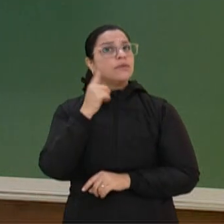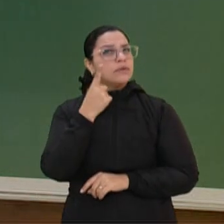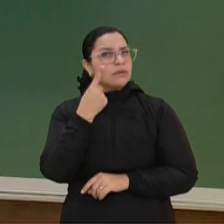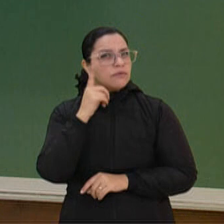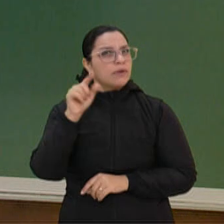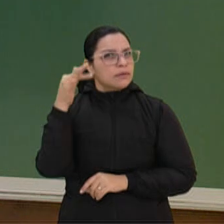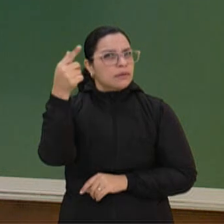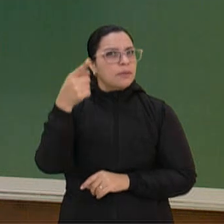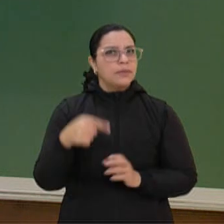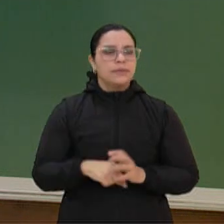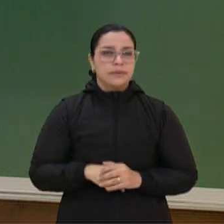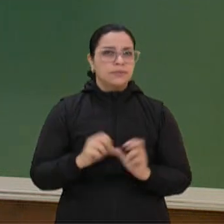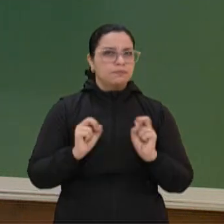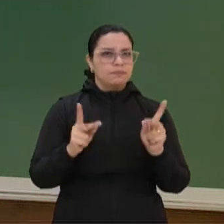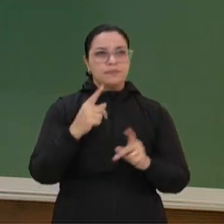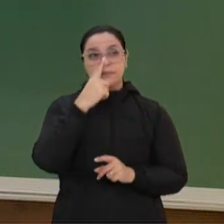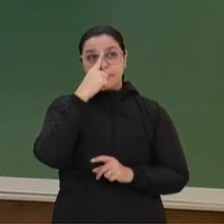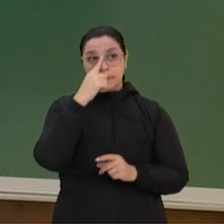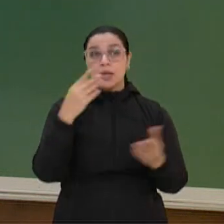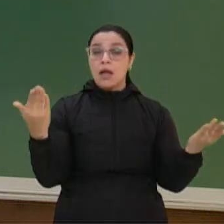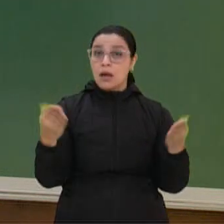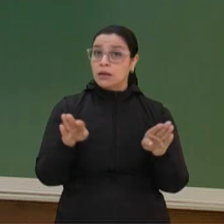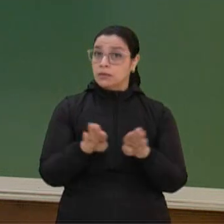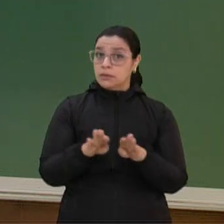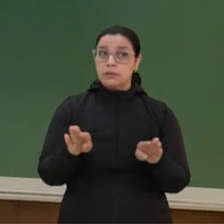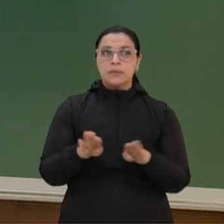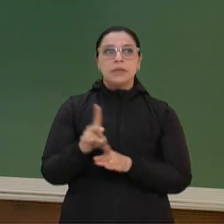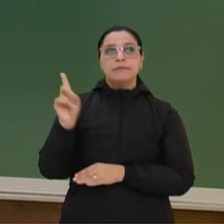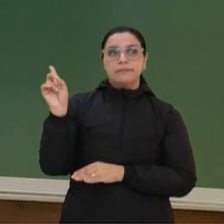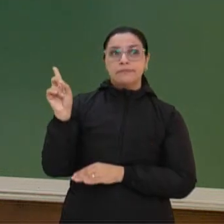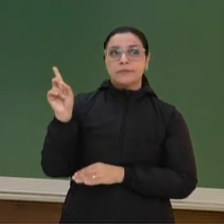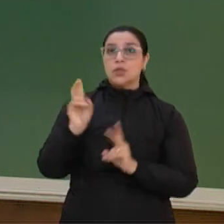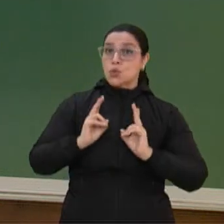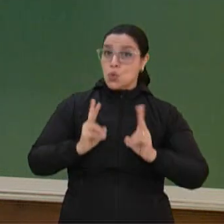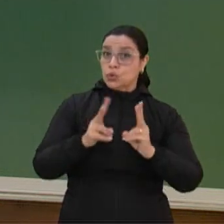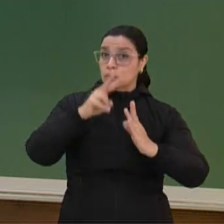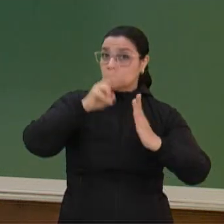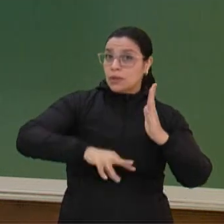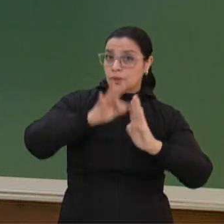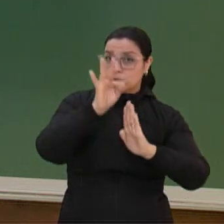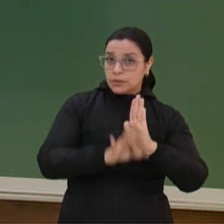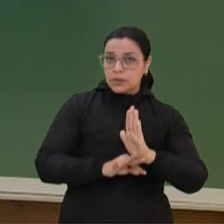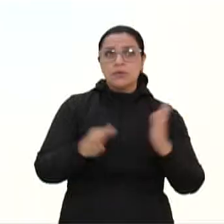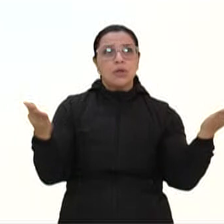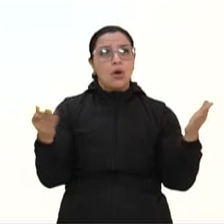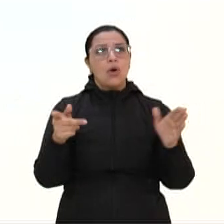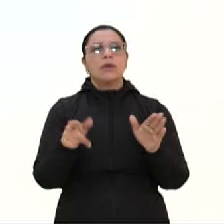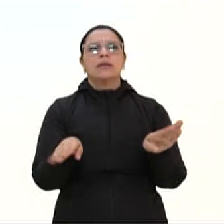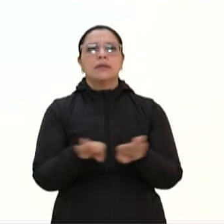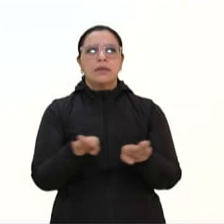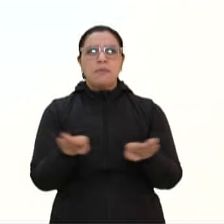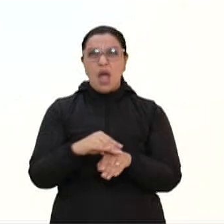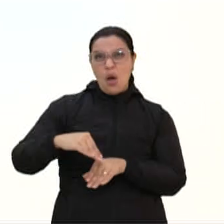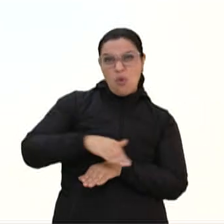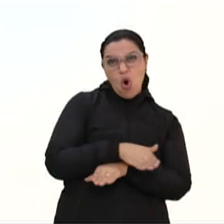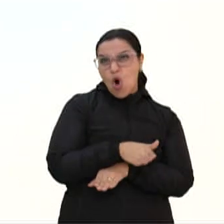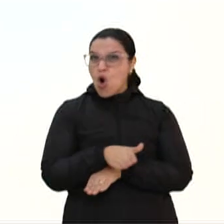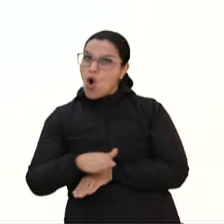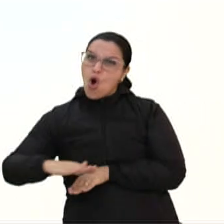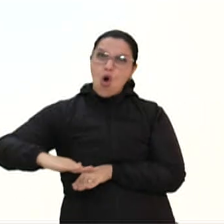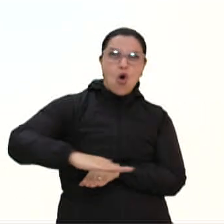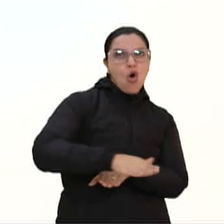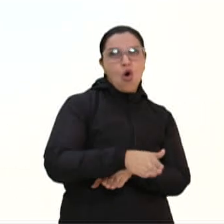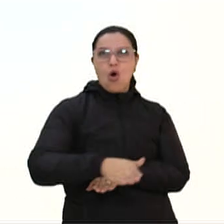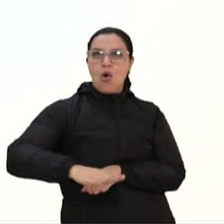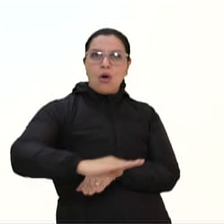vão observar, ok? E continuando. Ele passou a costurar por todos